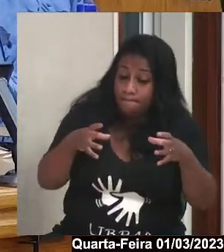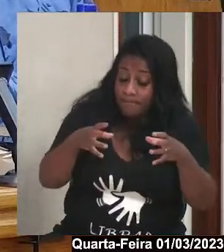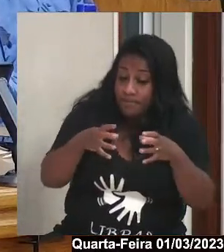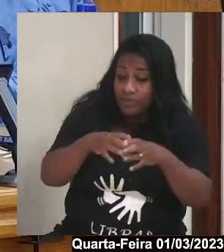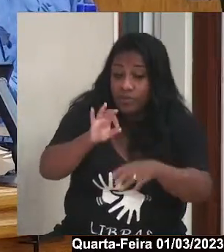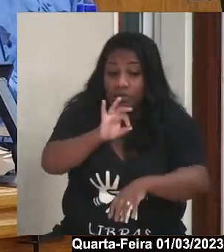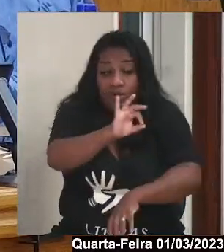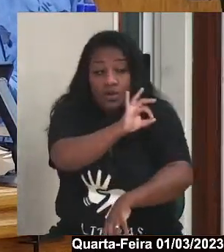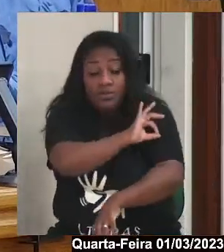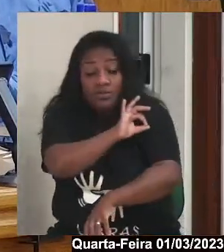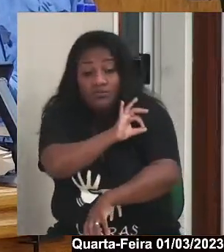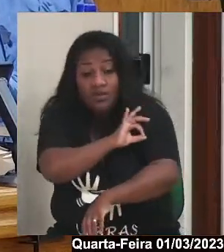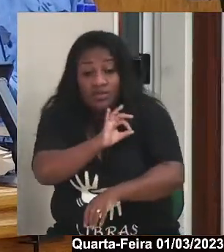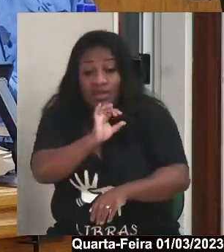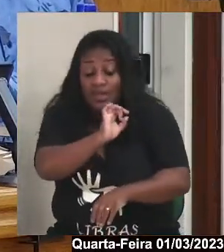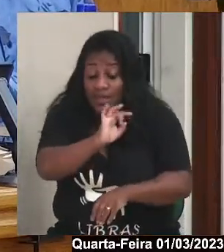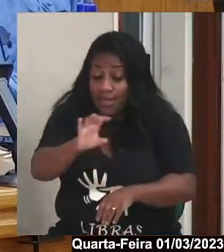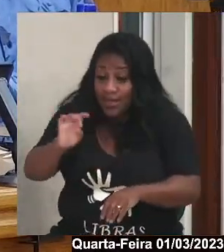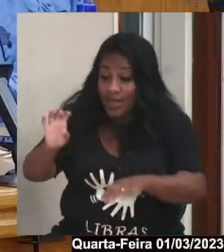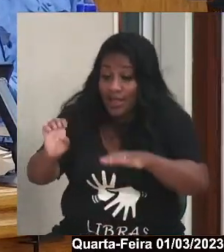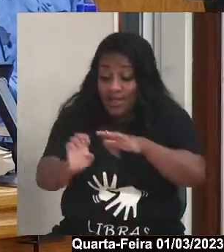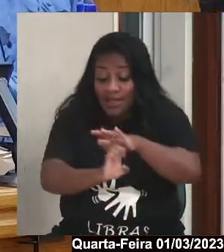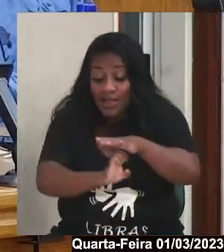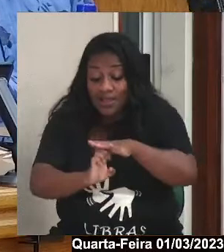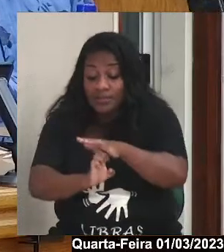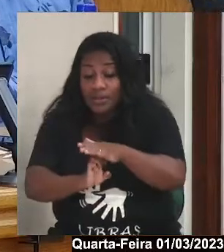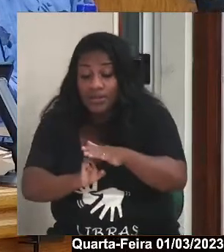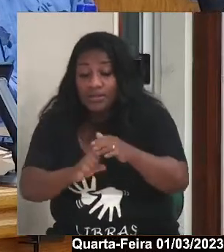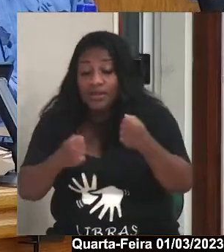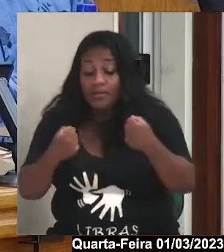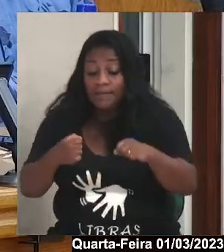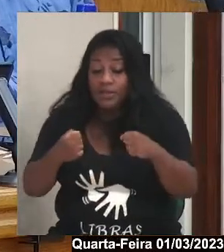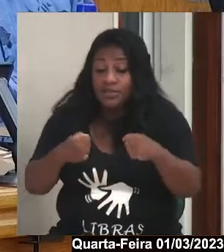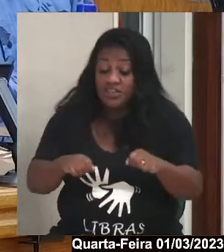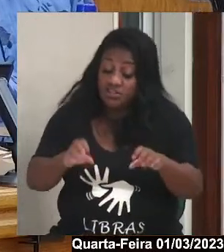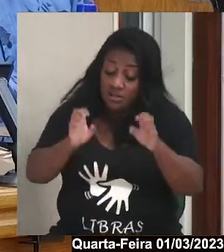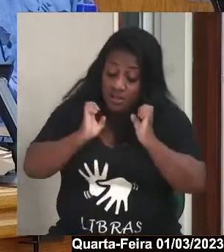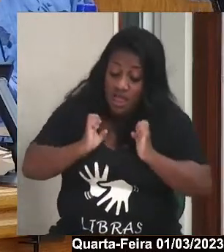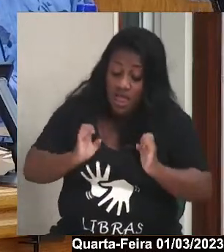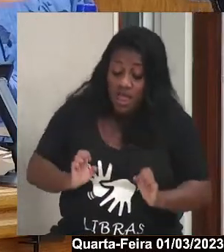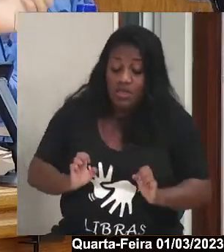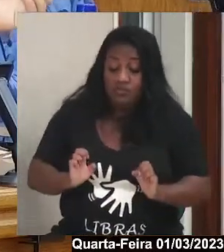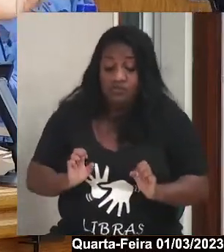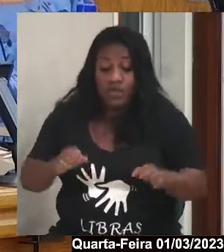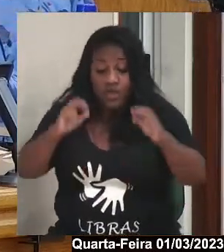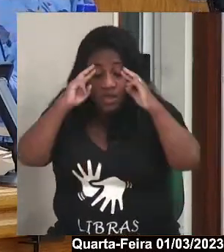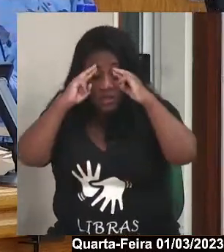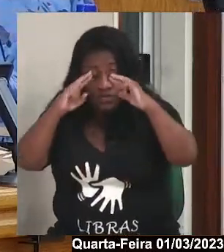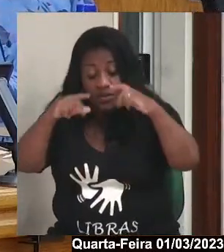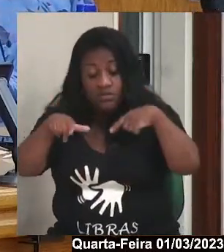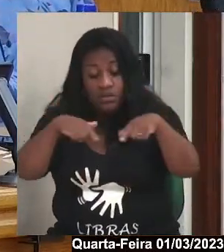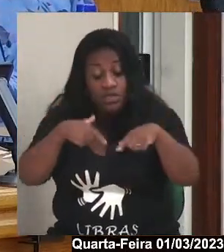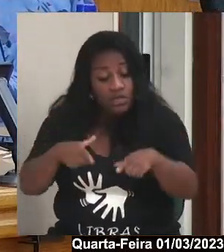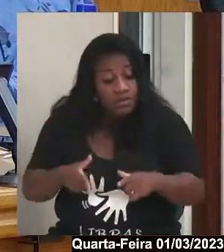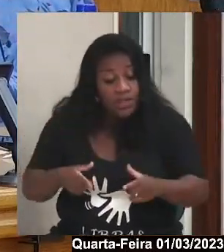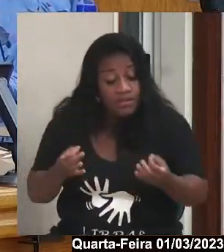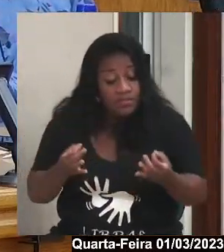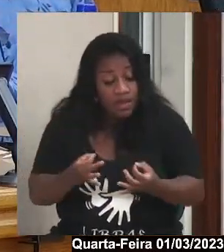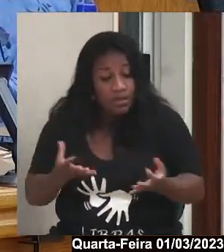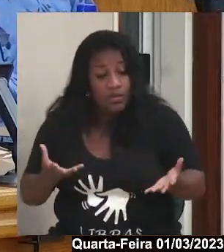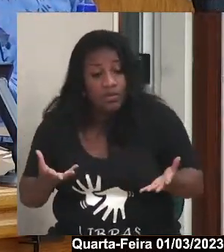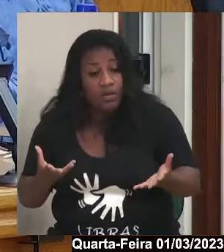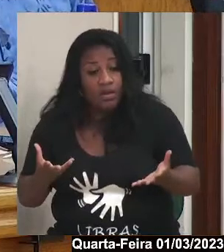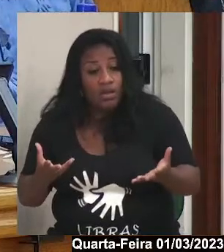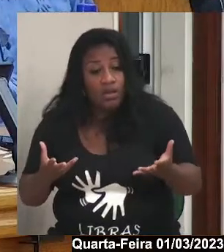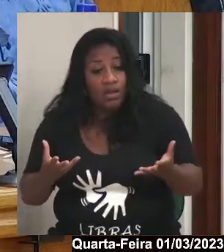dado é que rabo preso ele não tem com ninguém. Ele não tem rabo preso com empresas. Porque quando o senhor deve para